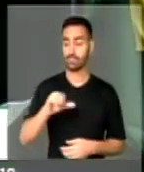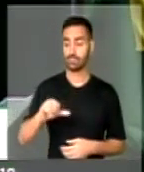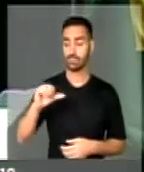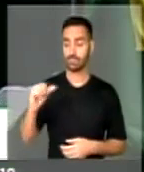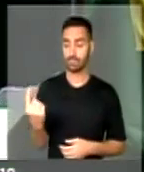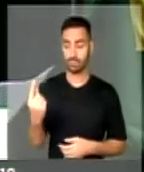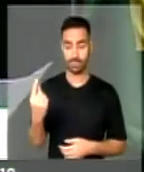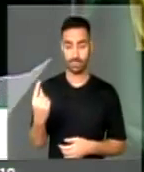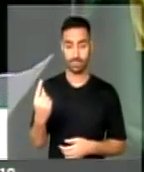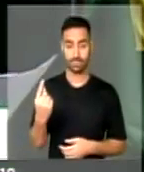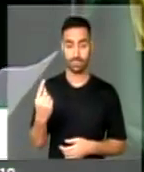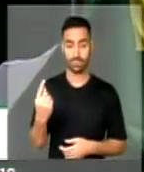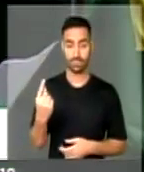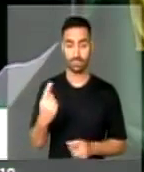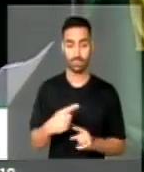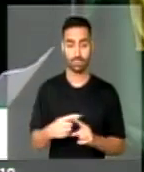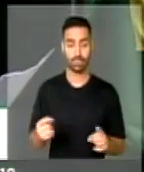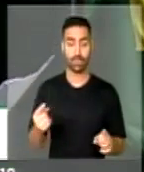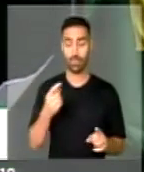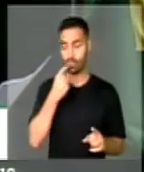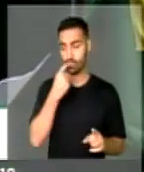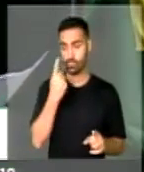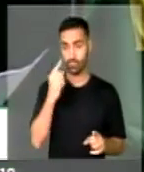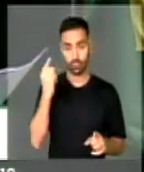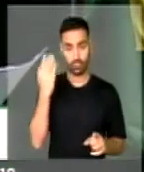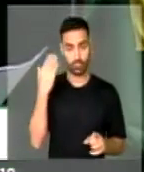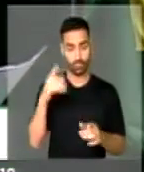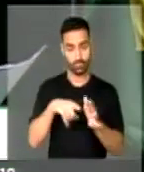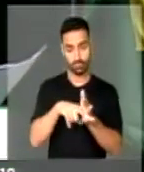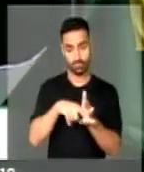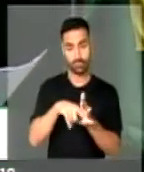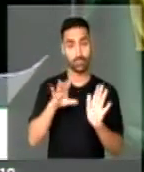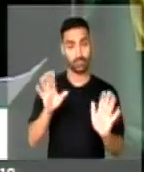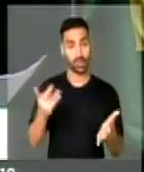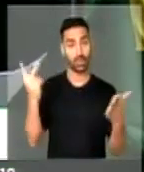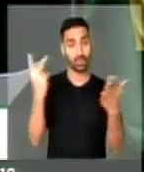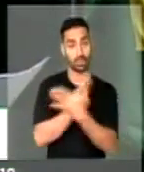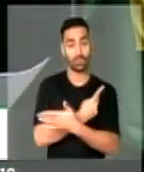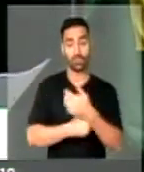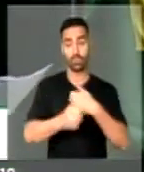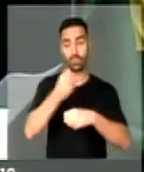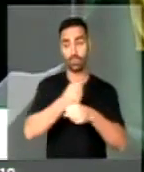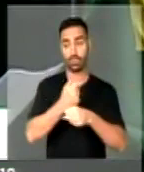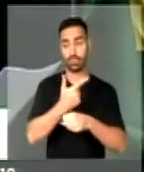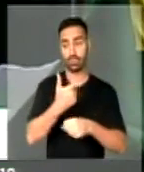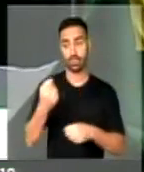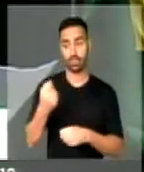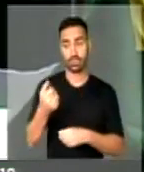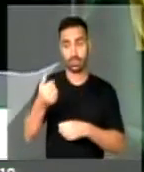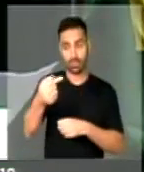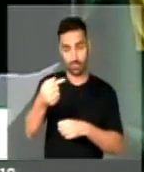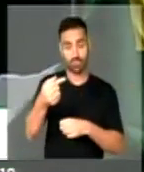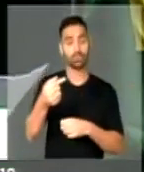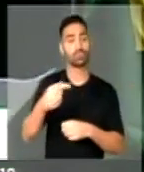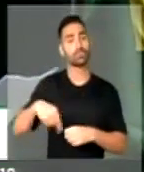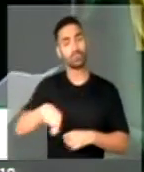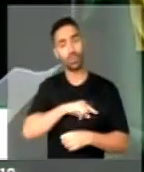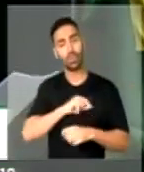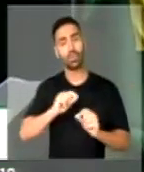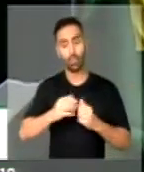No entanto, o último recenseamento aconteceu no ano de 2007. Estamos caminhando para